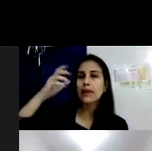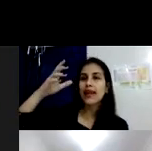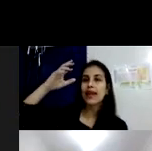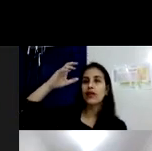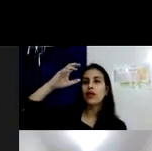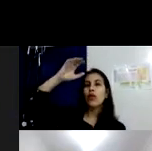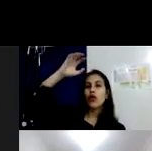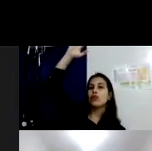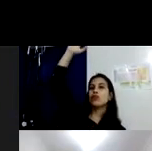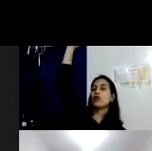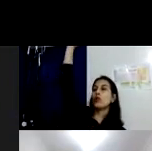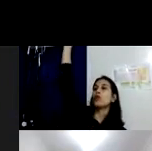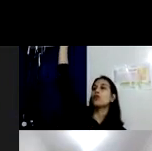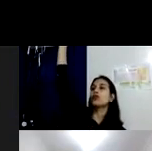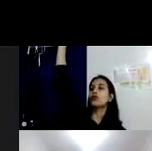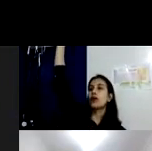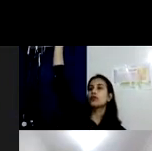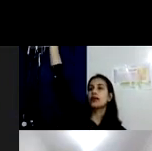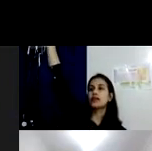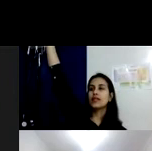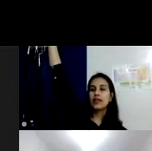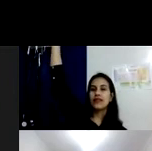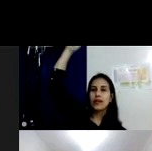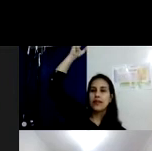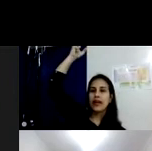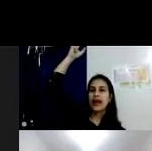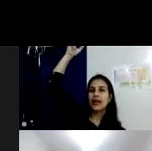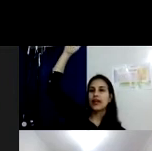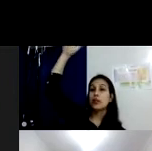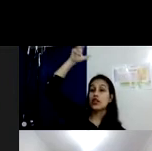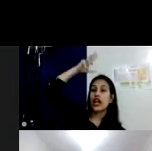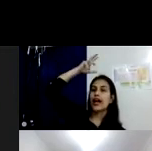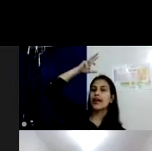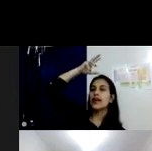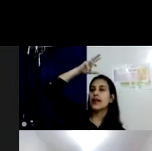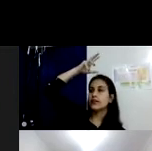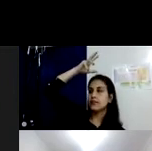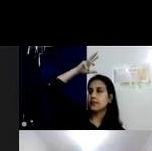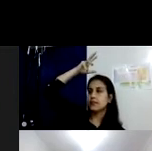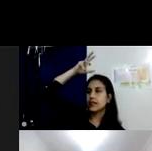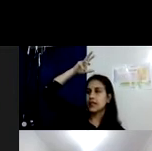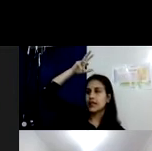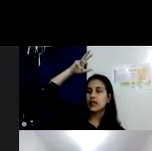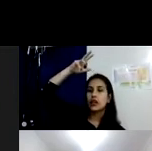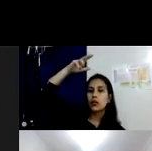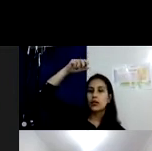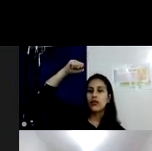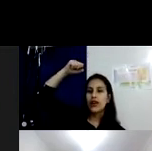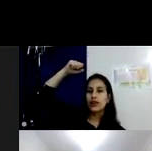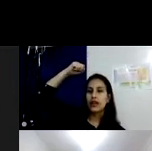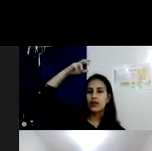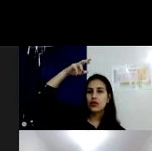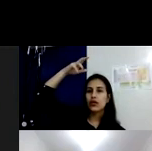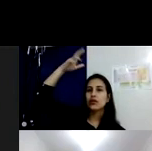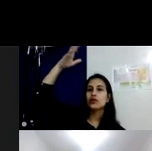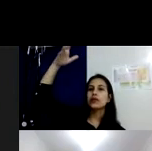uma panela ou um copo muito alto, que às vezes ele vai pegar, aquilo pode cair nele, tá? Quando eu